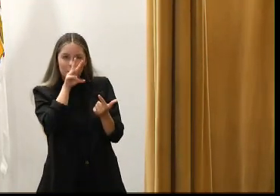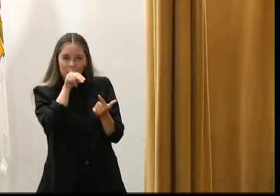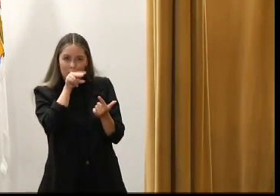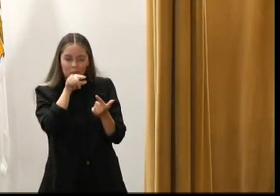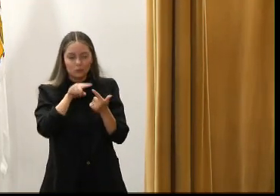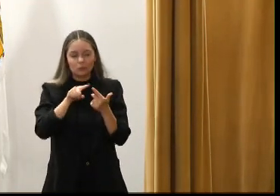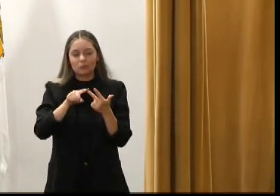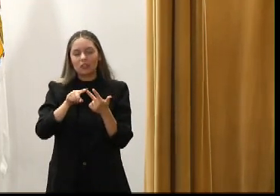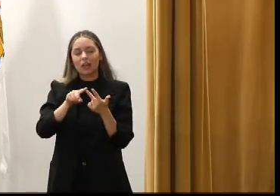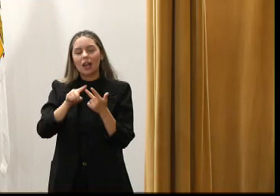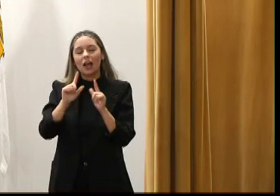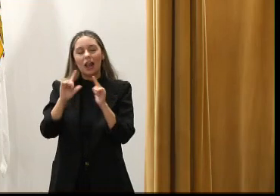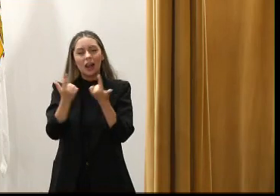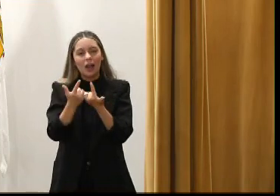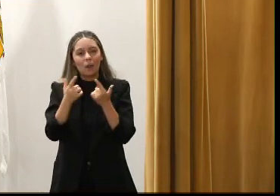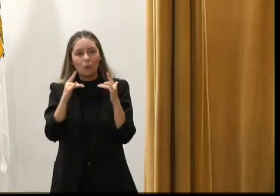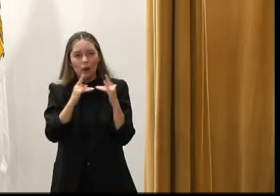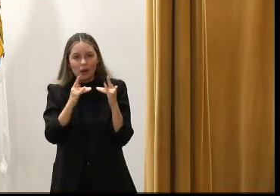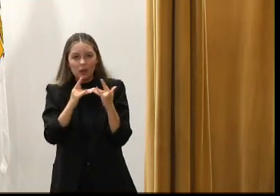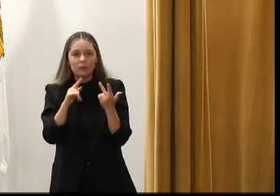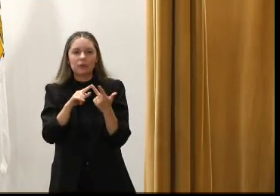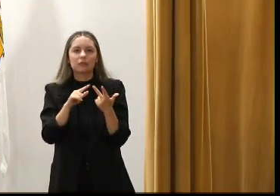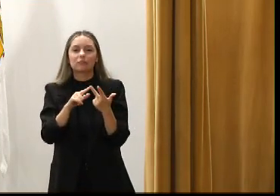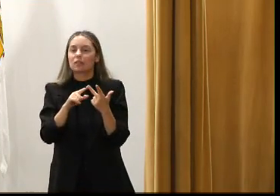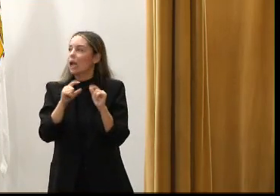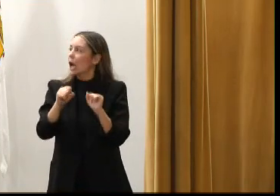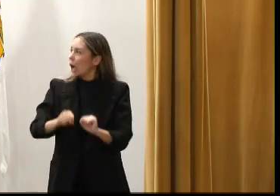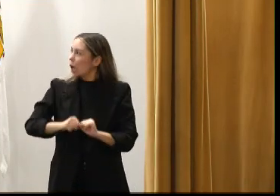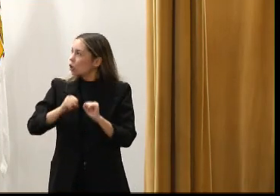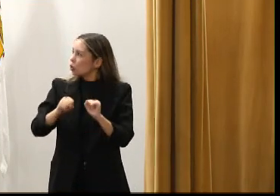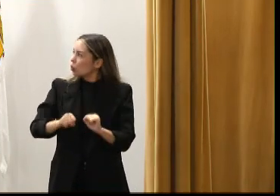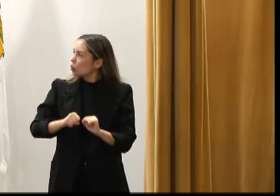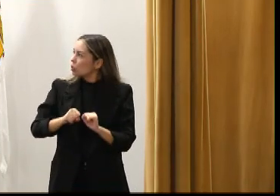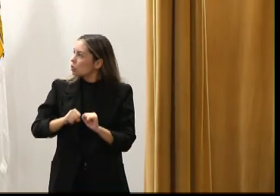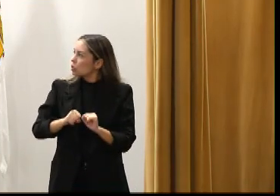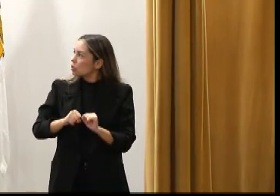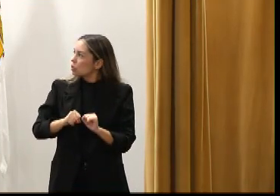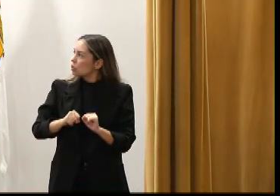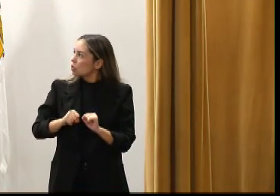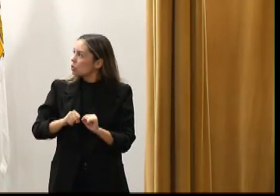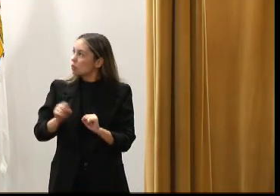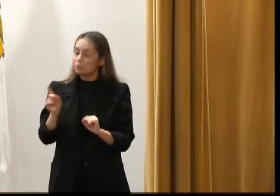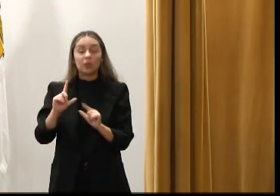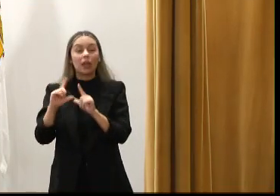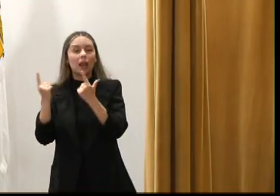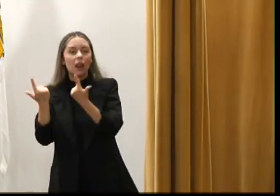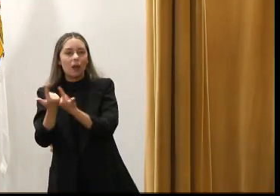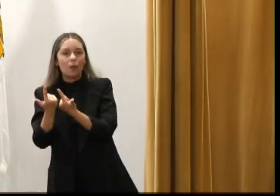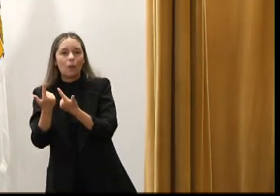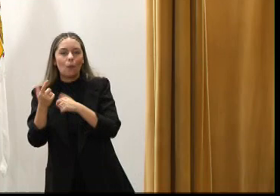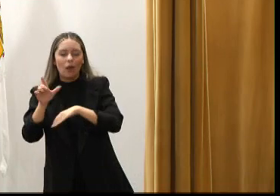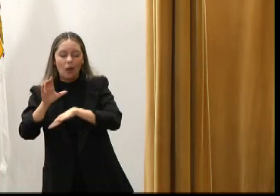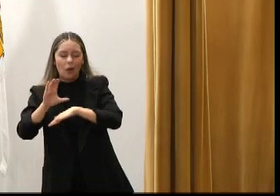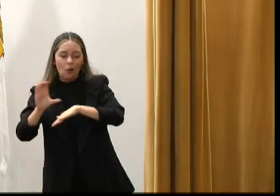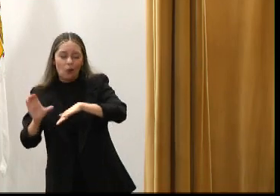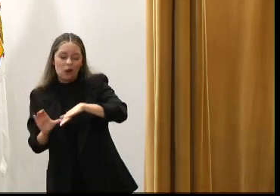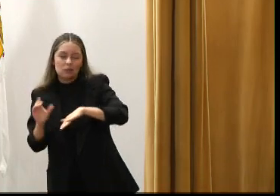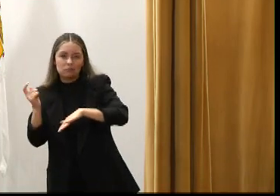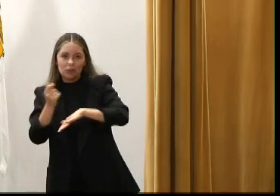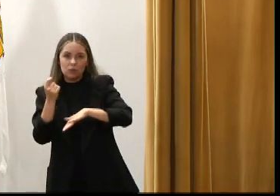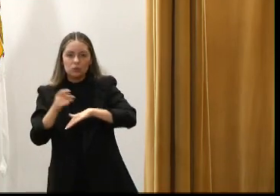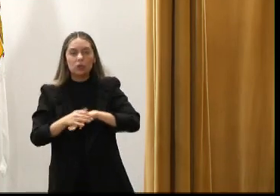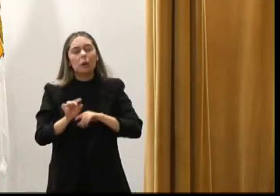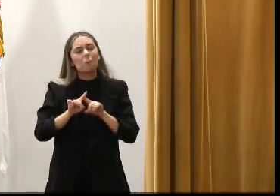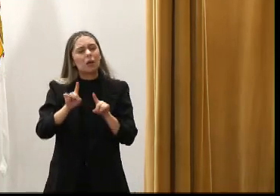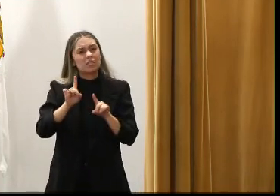tá? Numa situação atual. Lagoas aqui em Rosário, da planície costeira do Rio Grande do Sul. Mas não foi